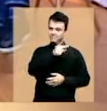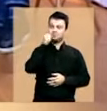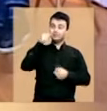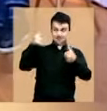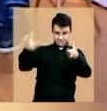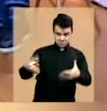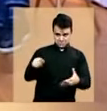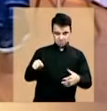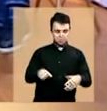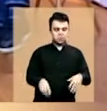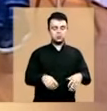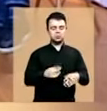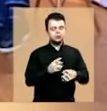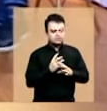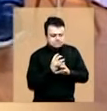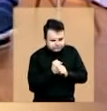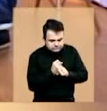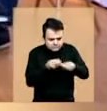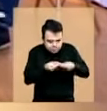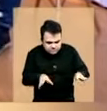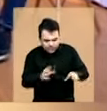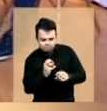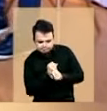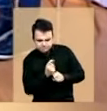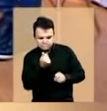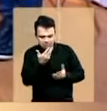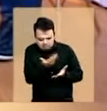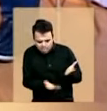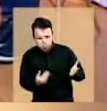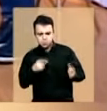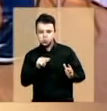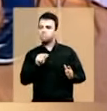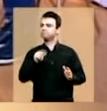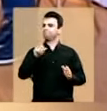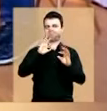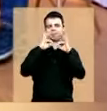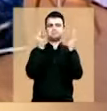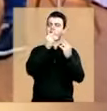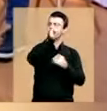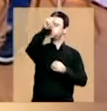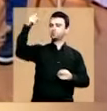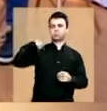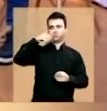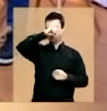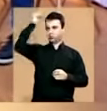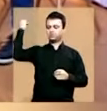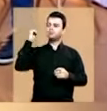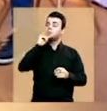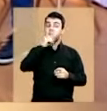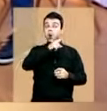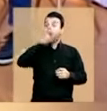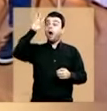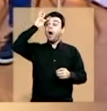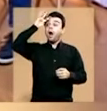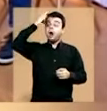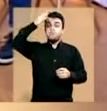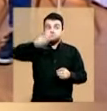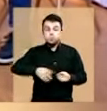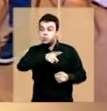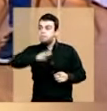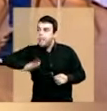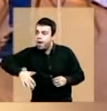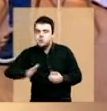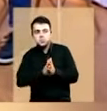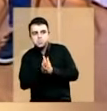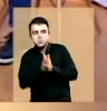sabe quanto custa esse desperdício, mas é muito engraçado que é um hábito das famílias, pegar caderno de oferta, sabe que de quarta-feira a feirinha, sabe